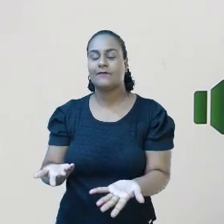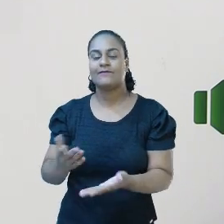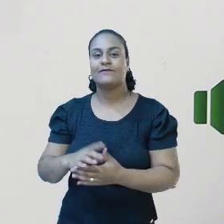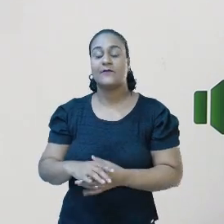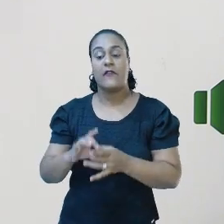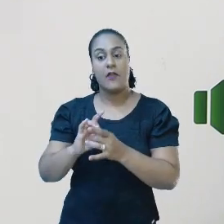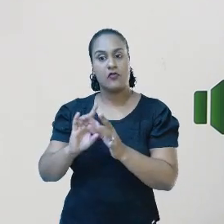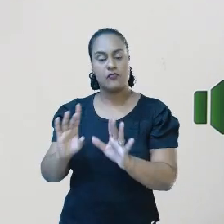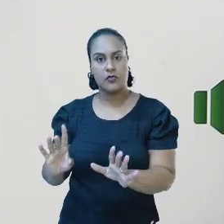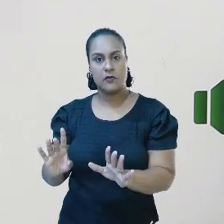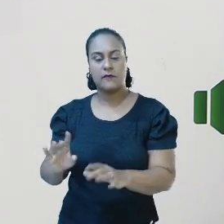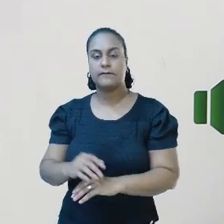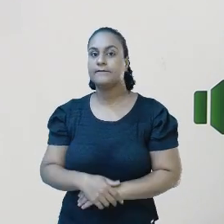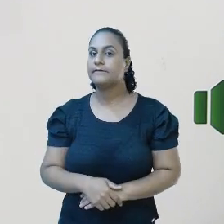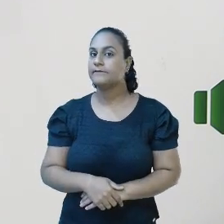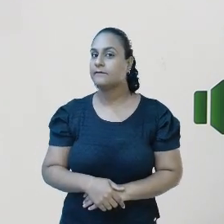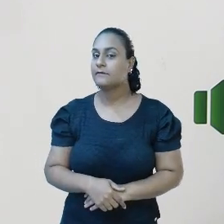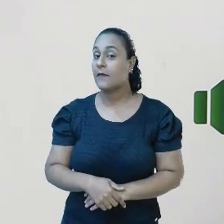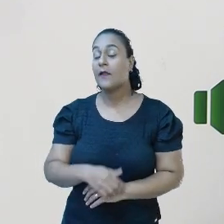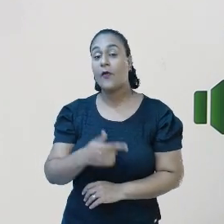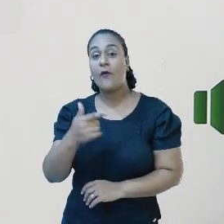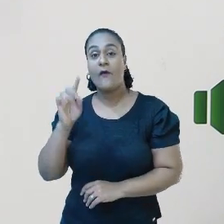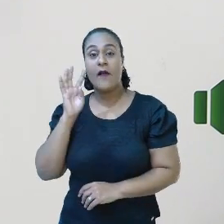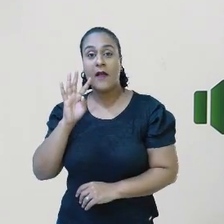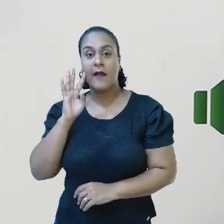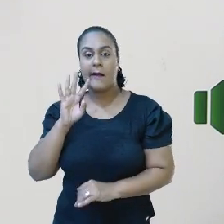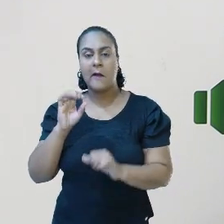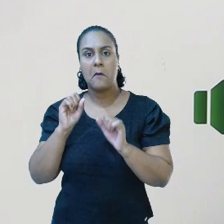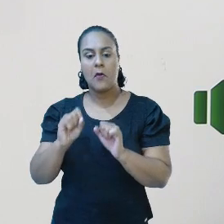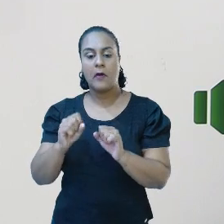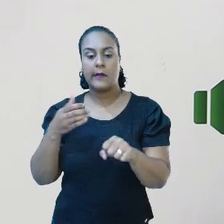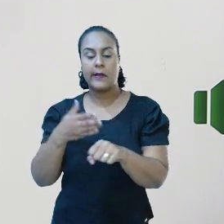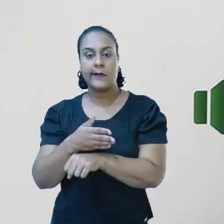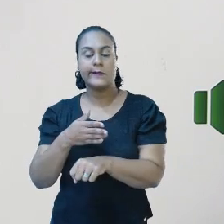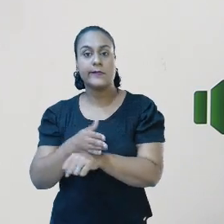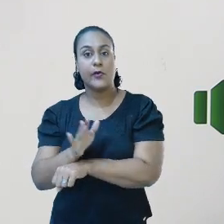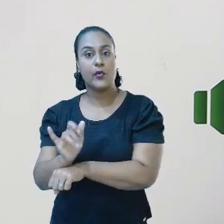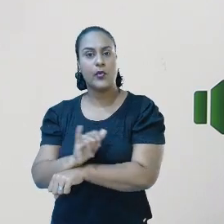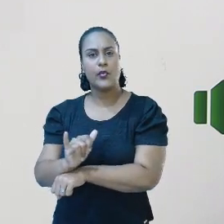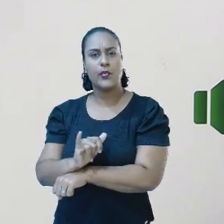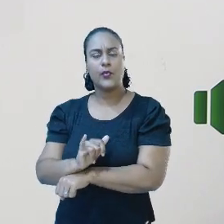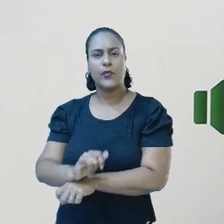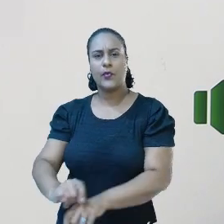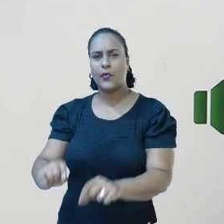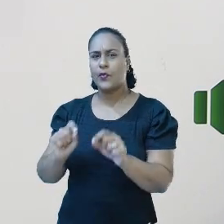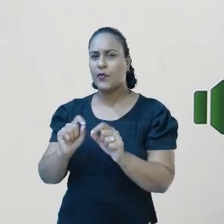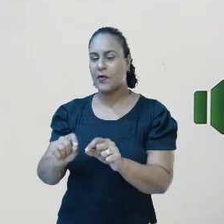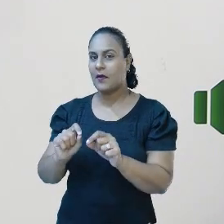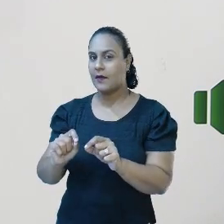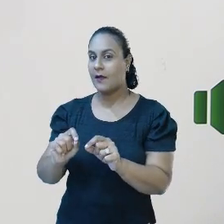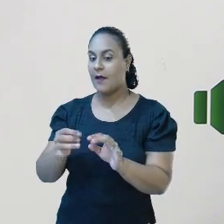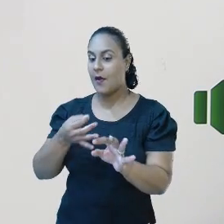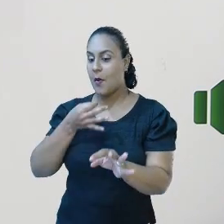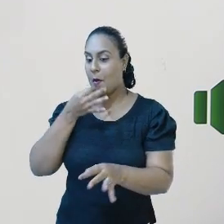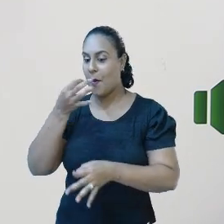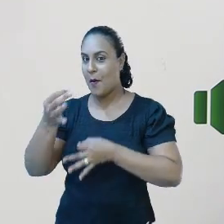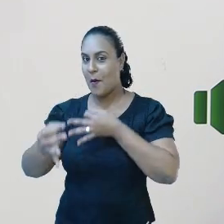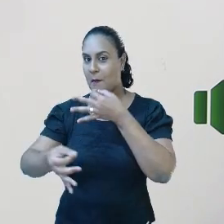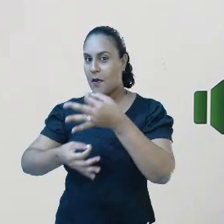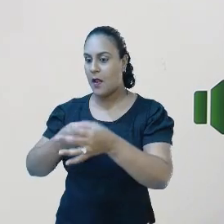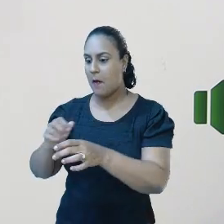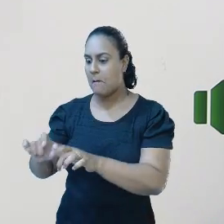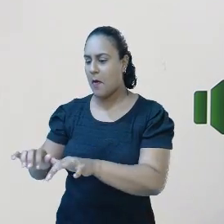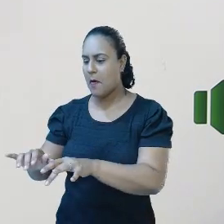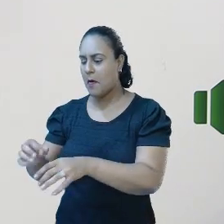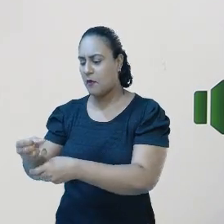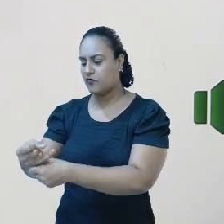é, você vai lá. Outra coisa legal que você pode fazer lá no YouTube também é comentar as aulas. Coloca